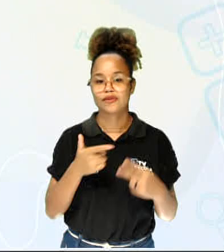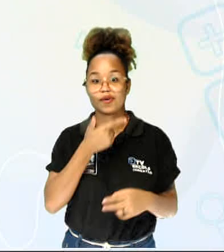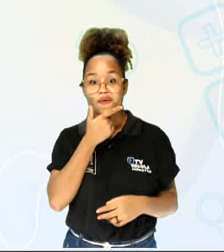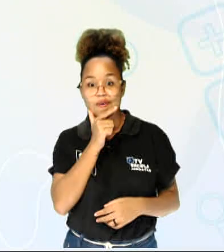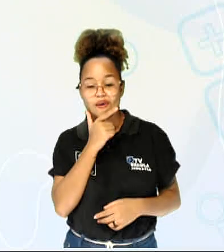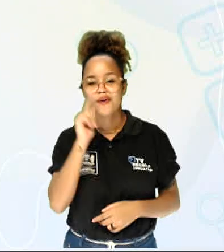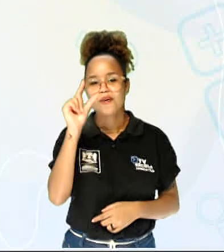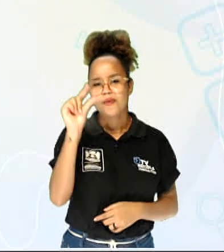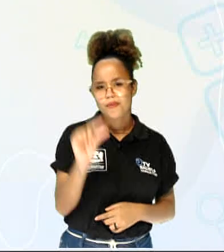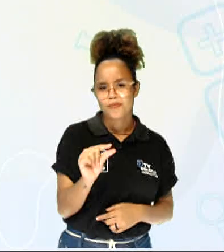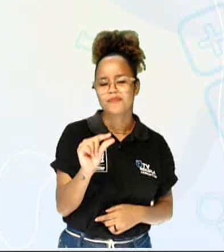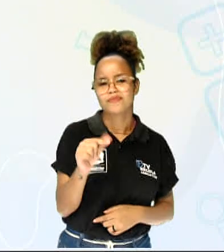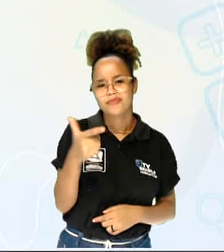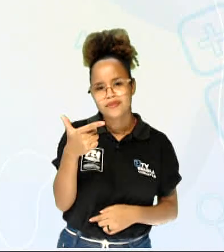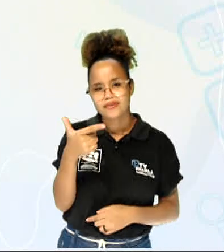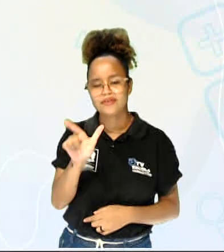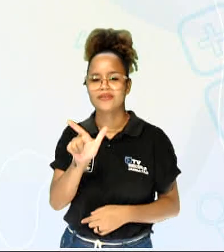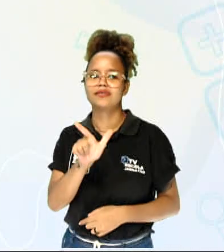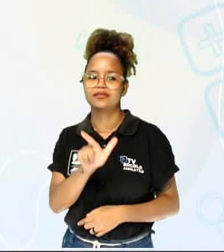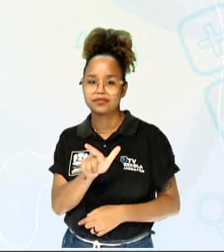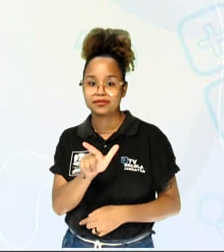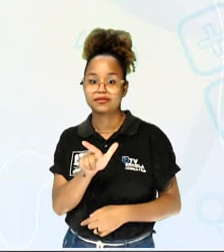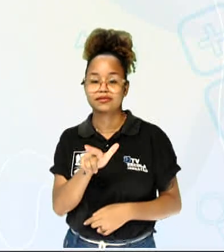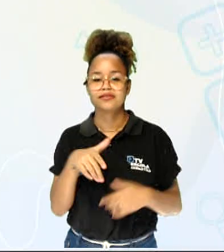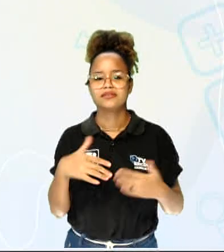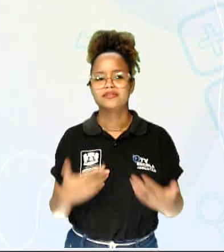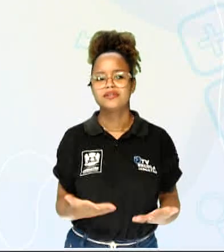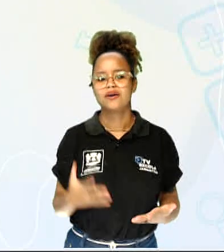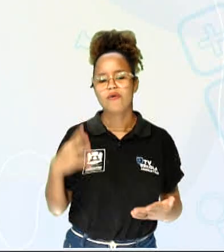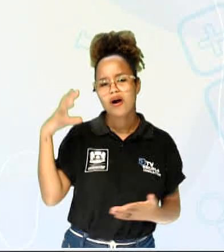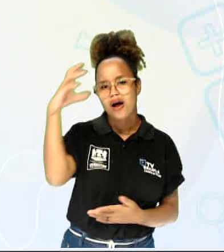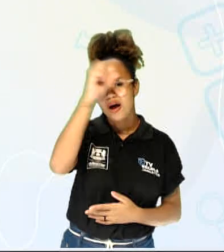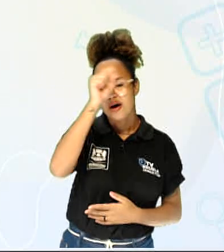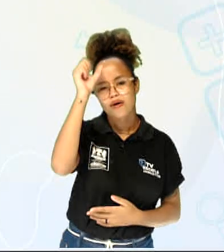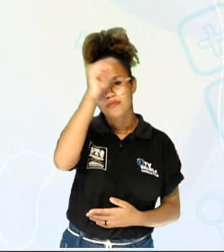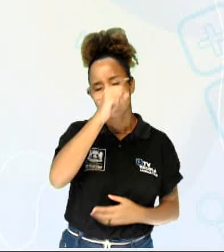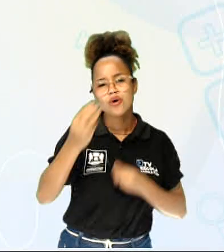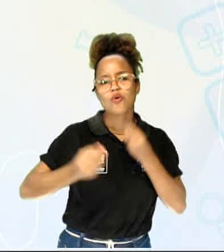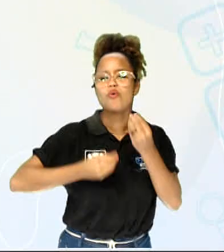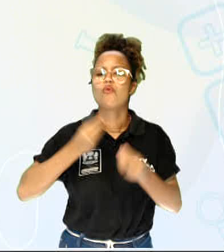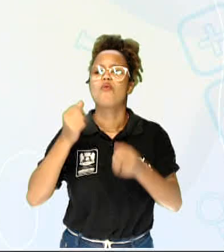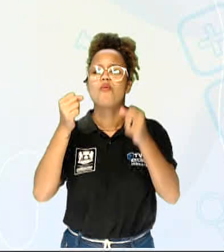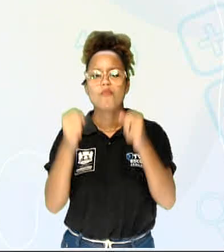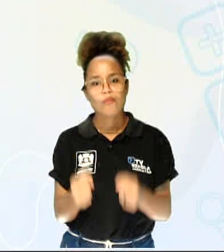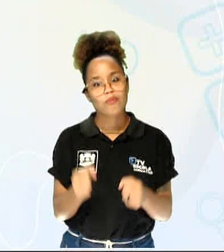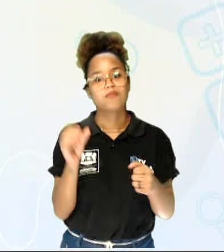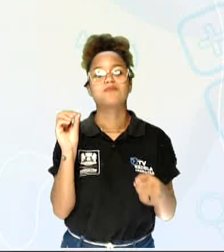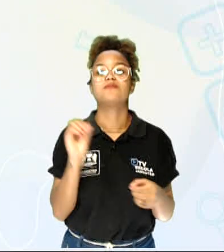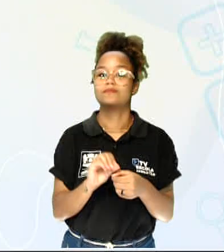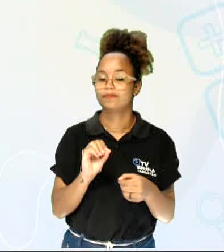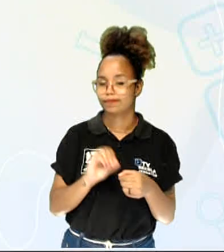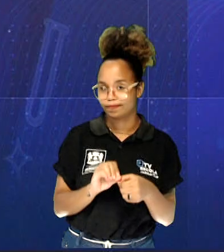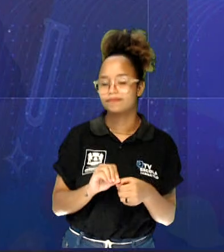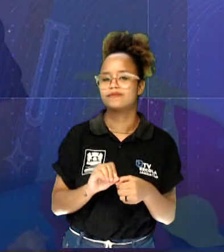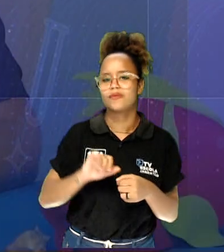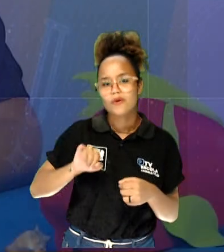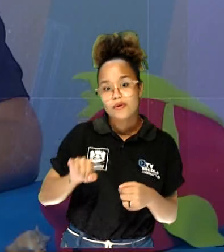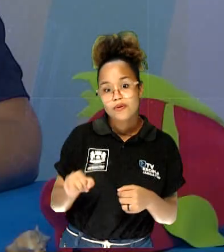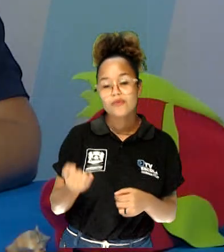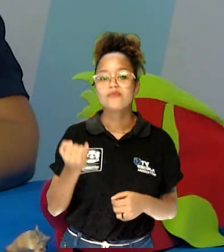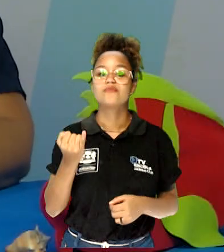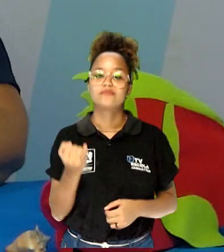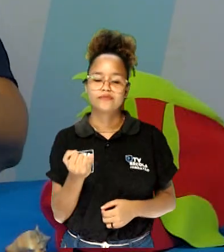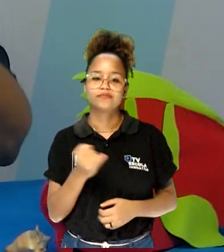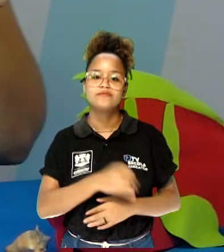Jaísa um pouquinho outra vez e aprender como que a gente pode fazer para reaproveitar esses